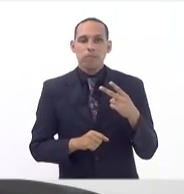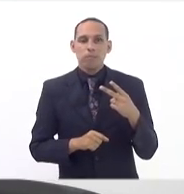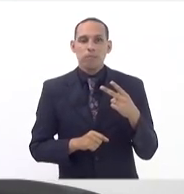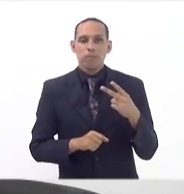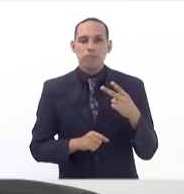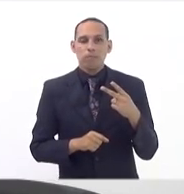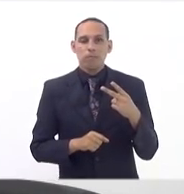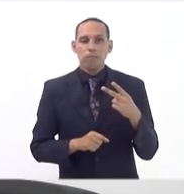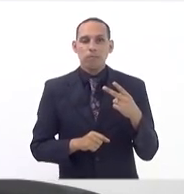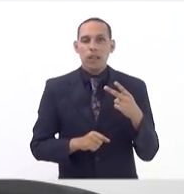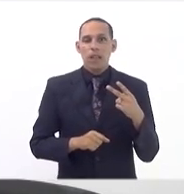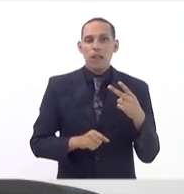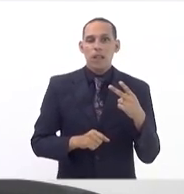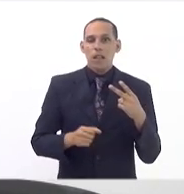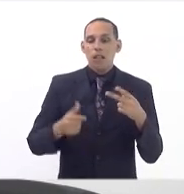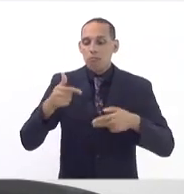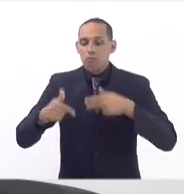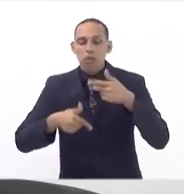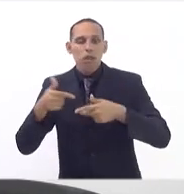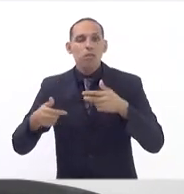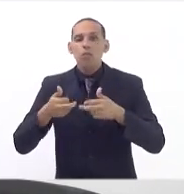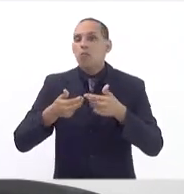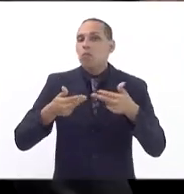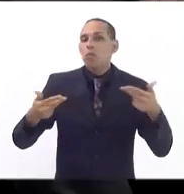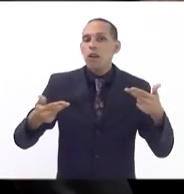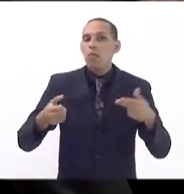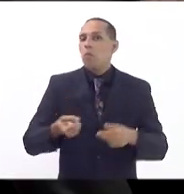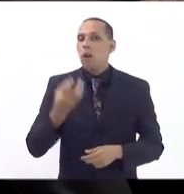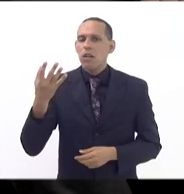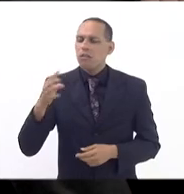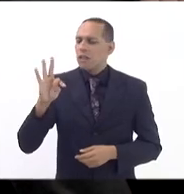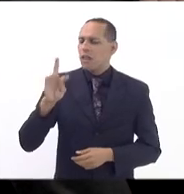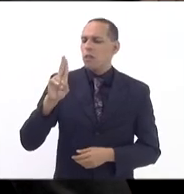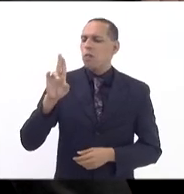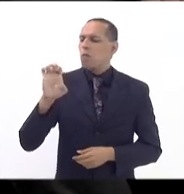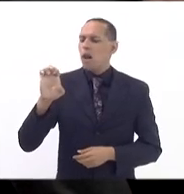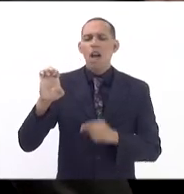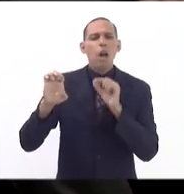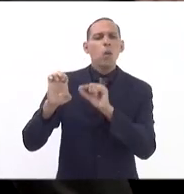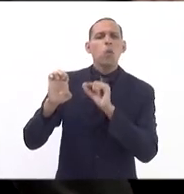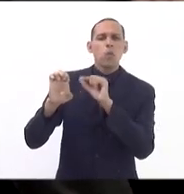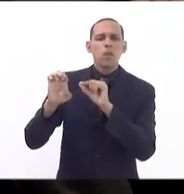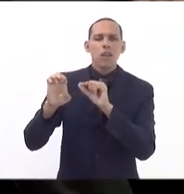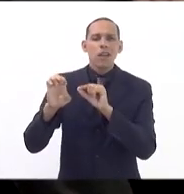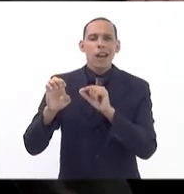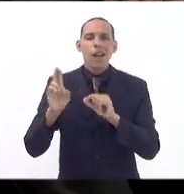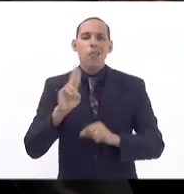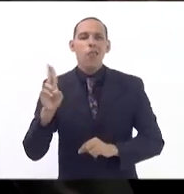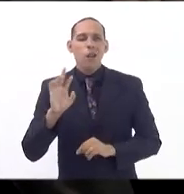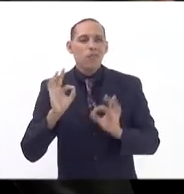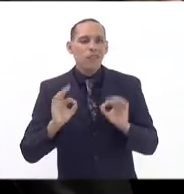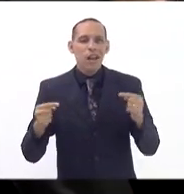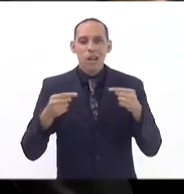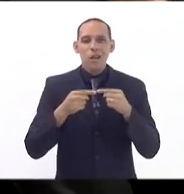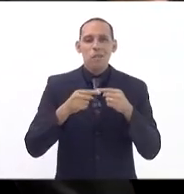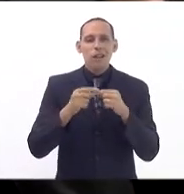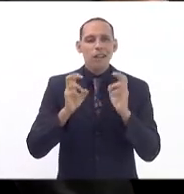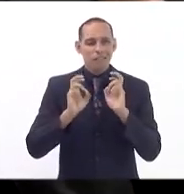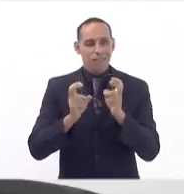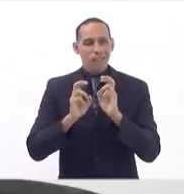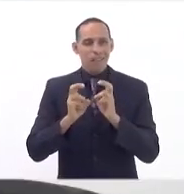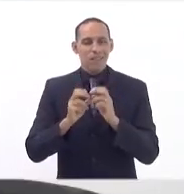estão operando E contra não estão para quem não sabe o que é teu é é é o termo que usa para ter é hétero